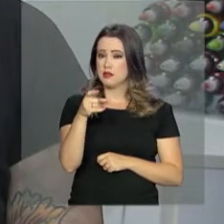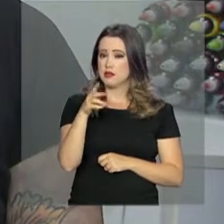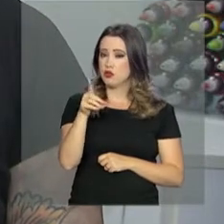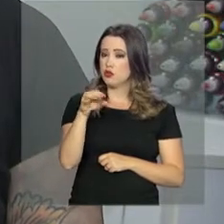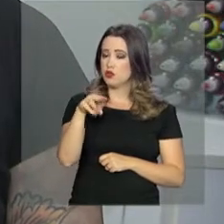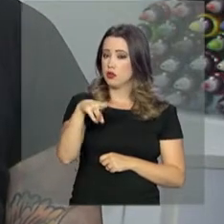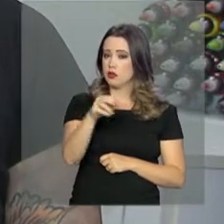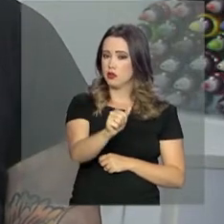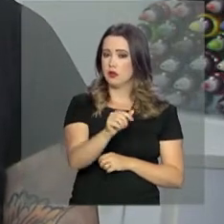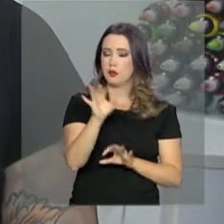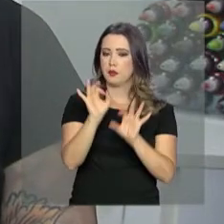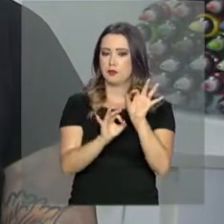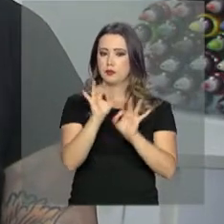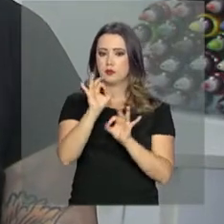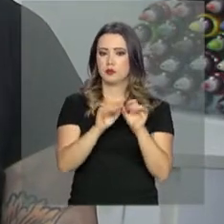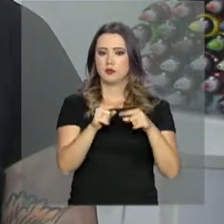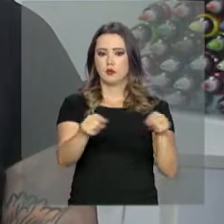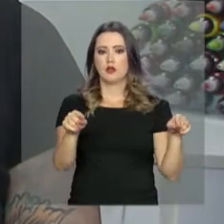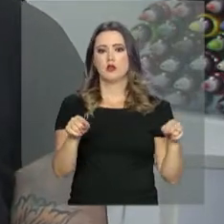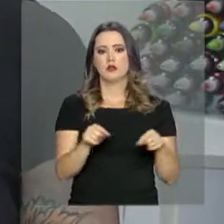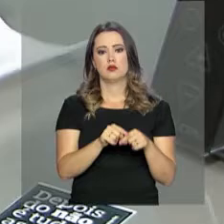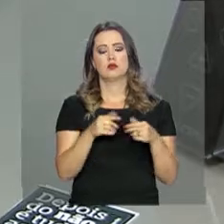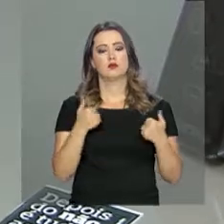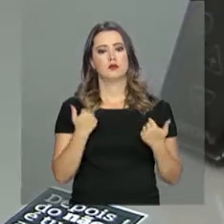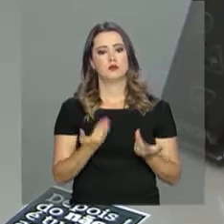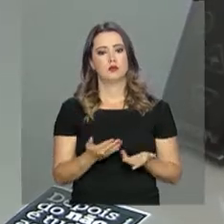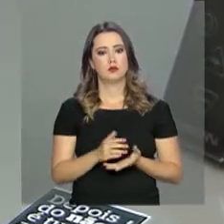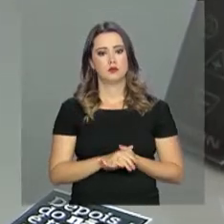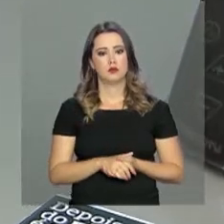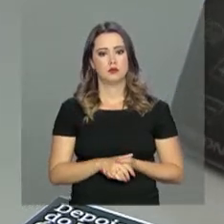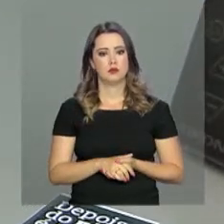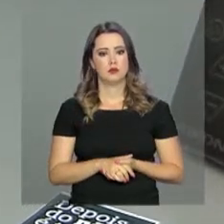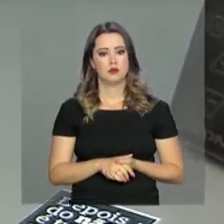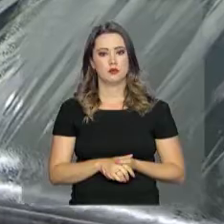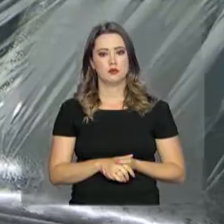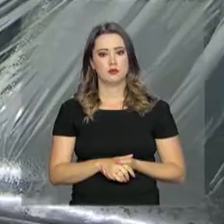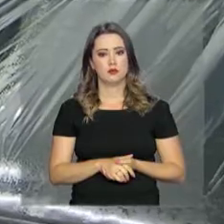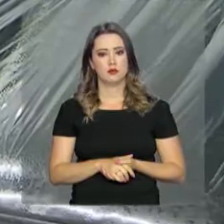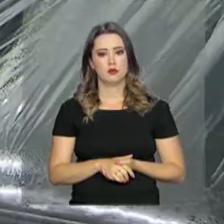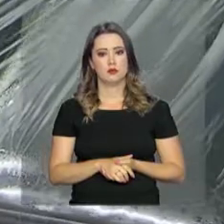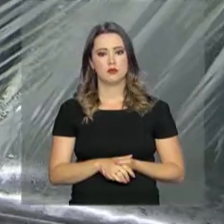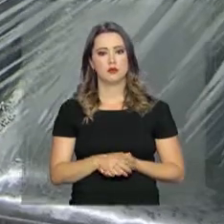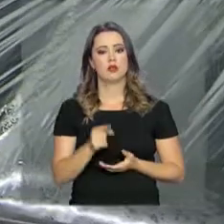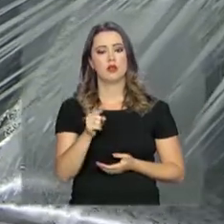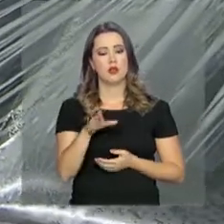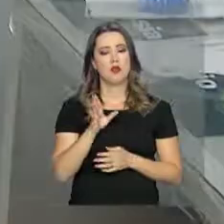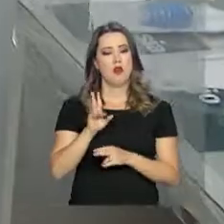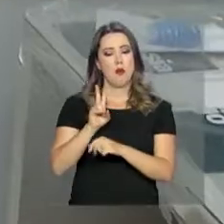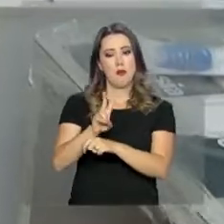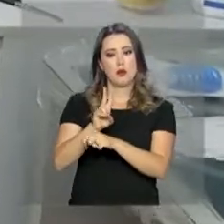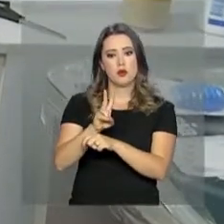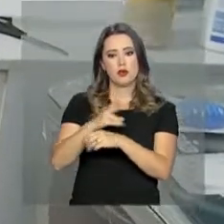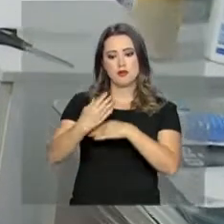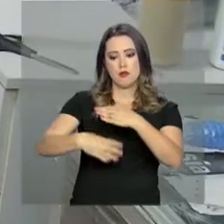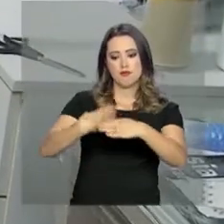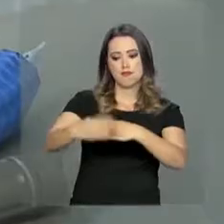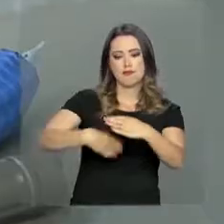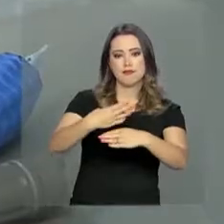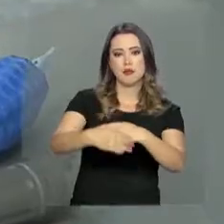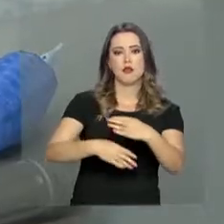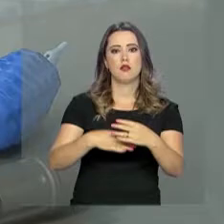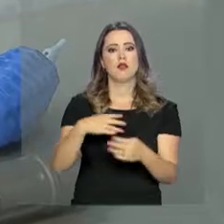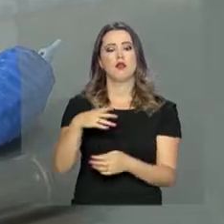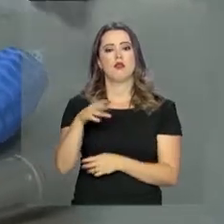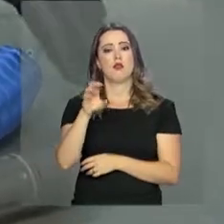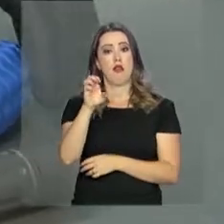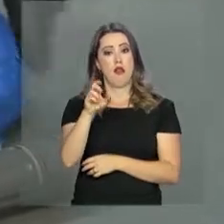é preparar a área da tatuagem barreiras de contato é um